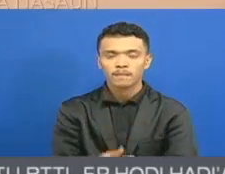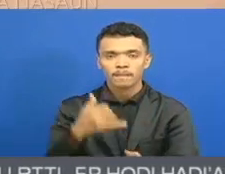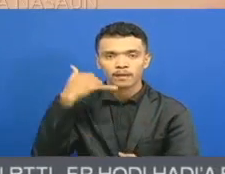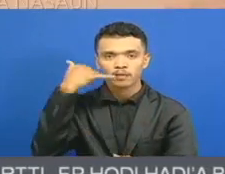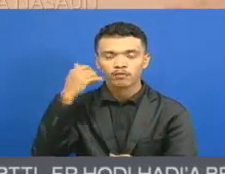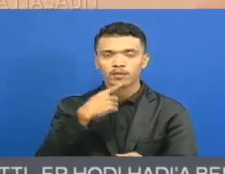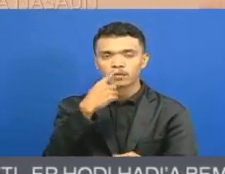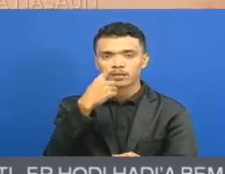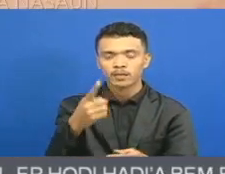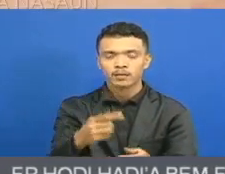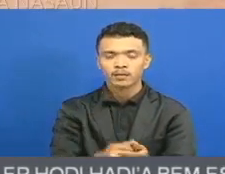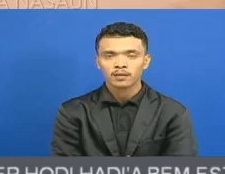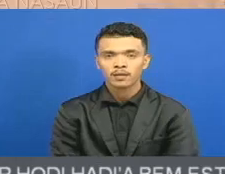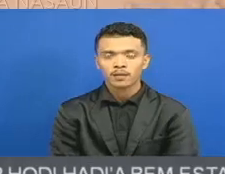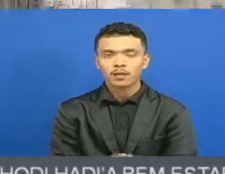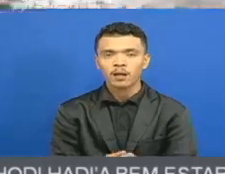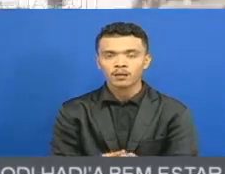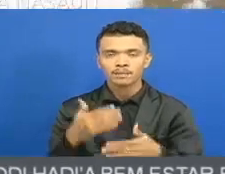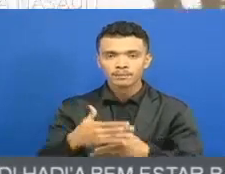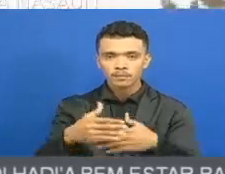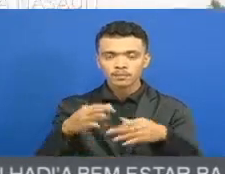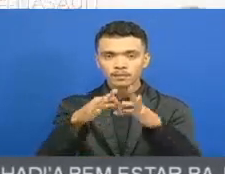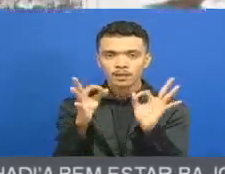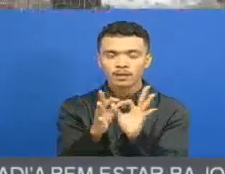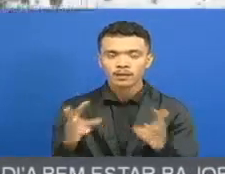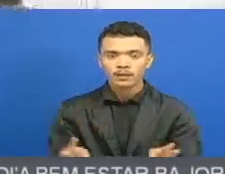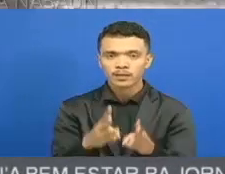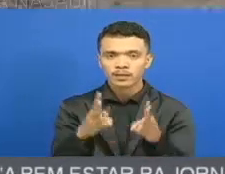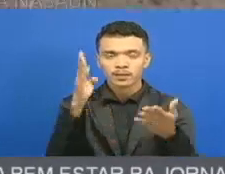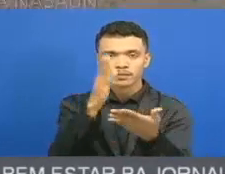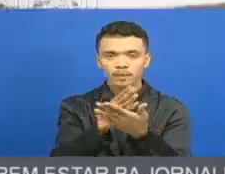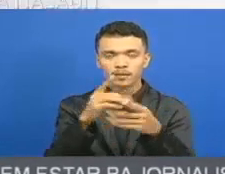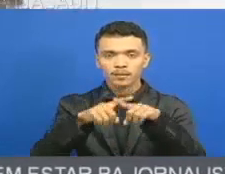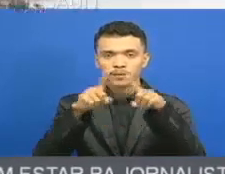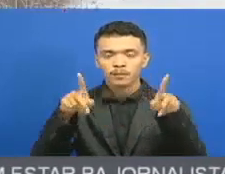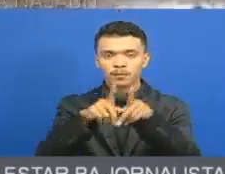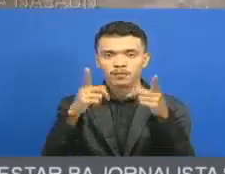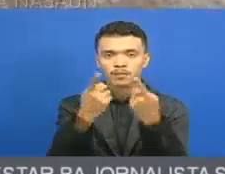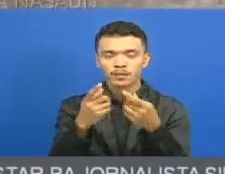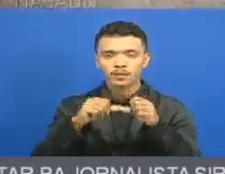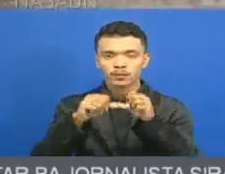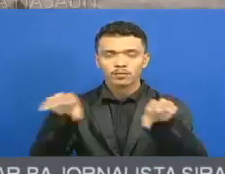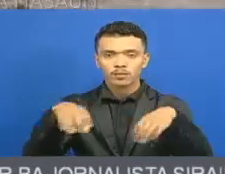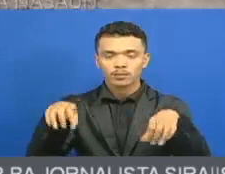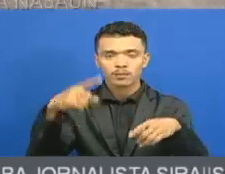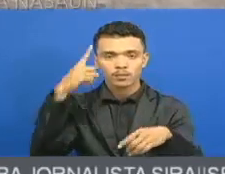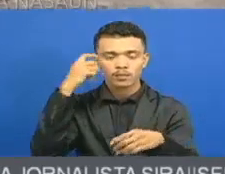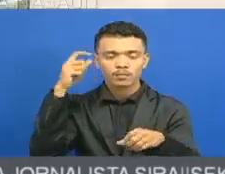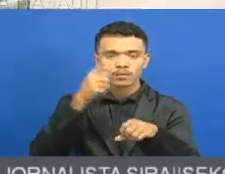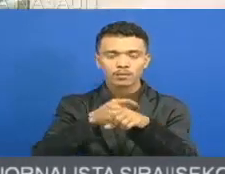telefone confirma antes ne processo a ter o estrada ne parado mas bem empresa continua rica só no serviço tamba udan para